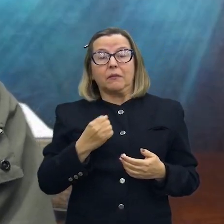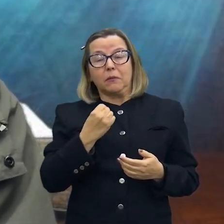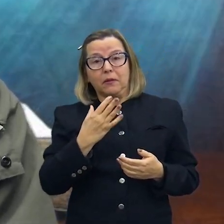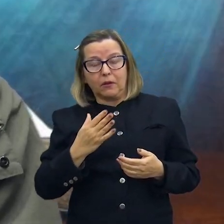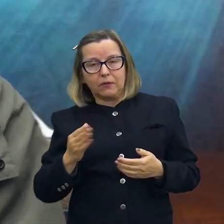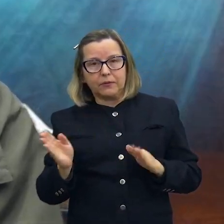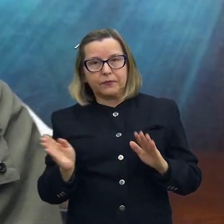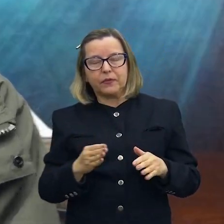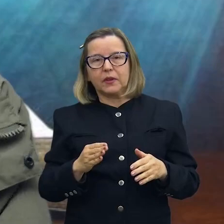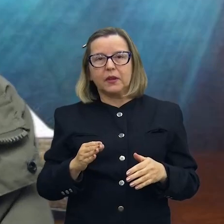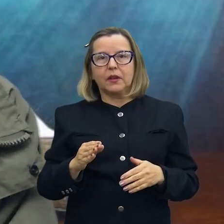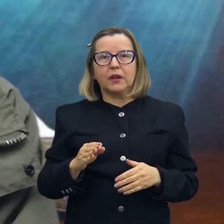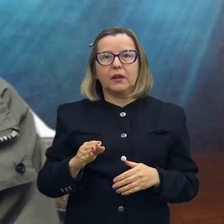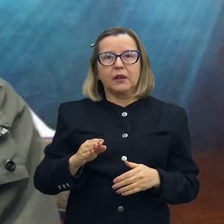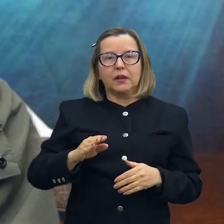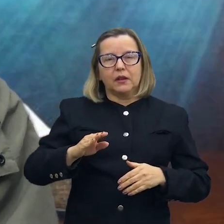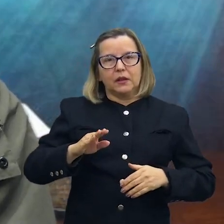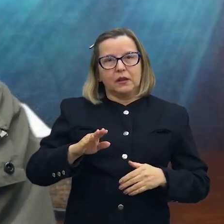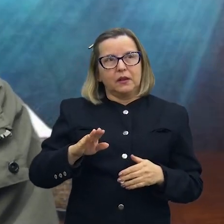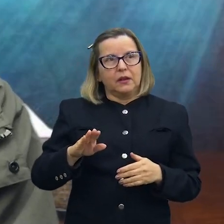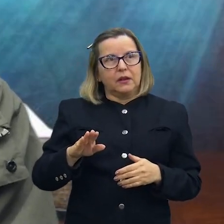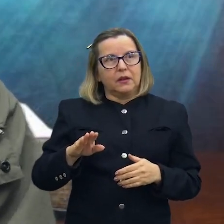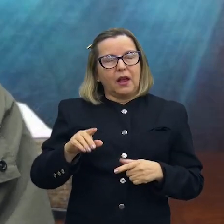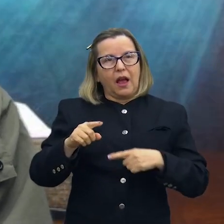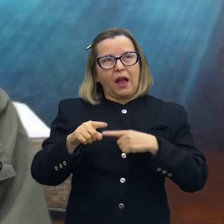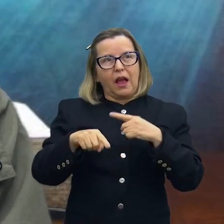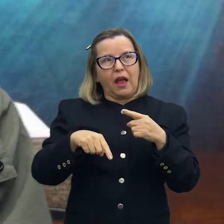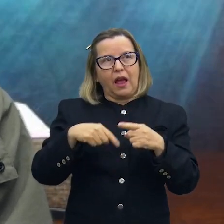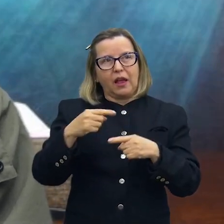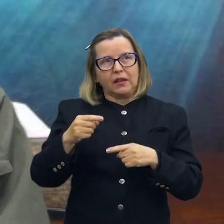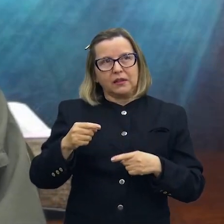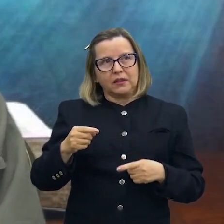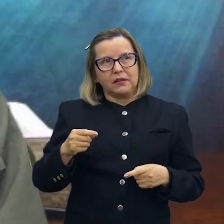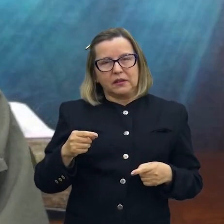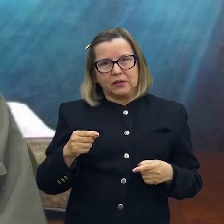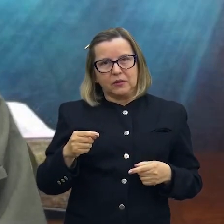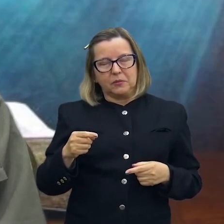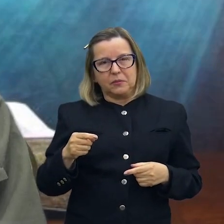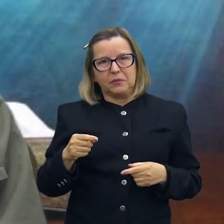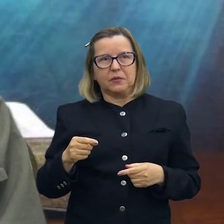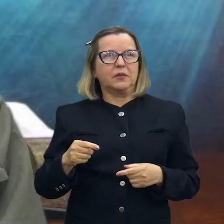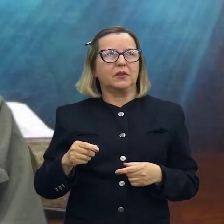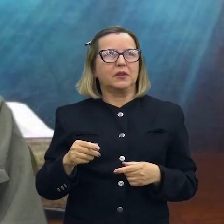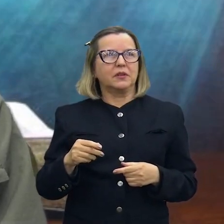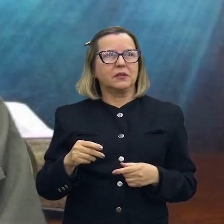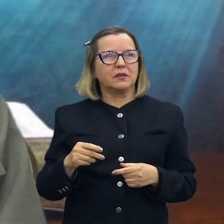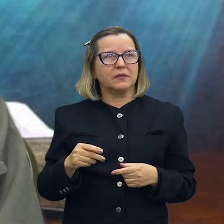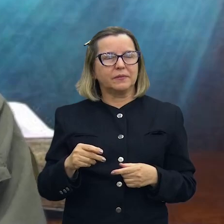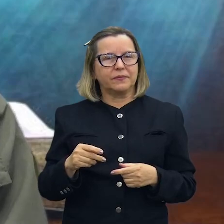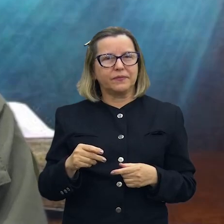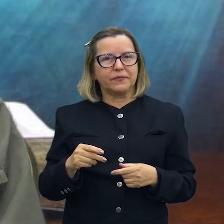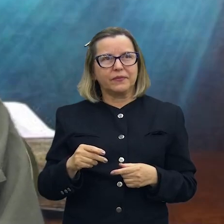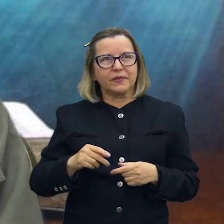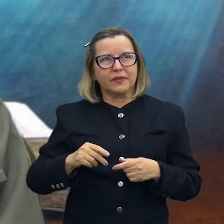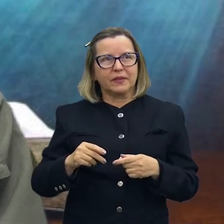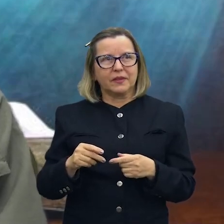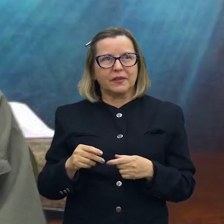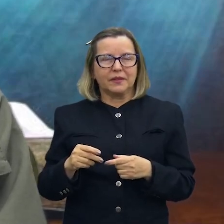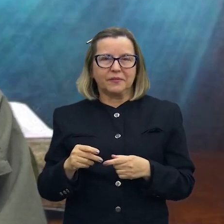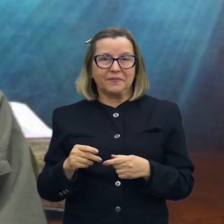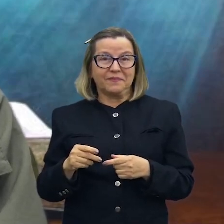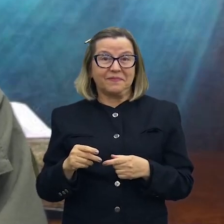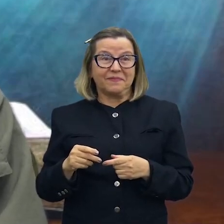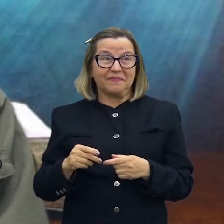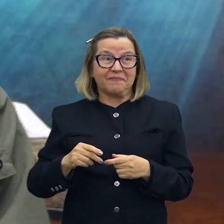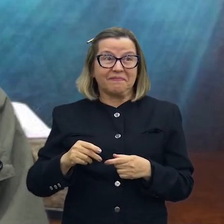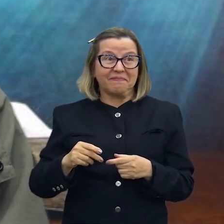o Senhor proverá, que nós ordenamos, aí o camarada não fechou o negócio dele, depois que nós olhamos os números, falei,